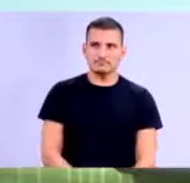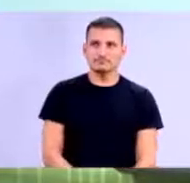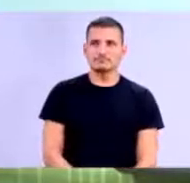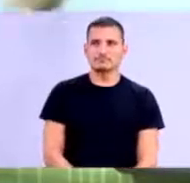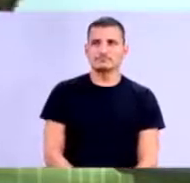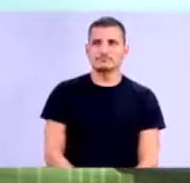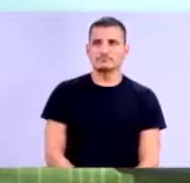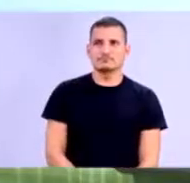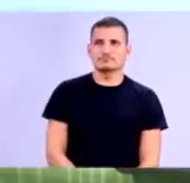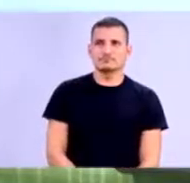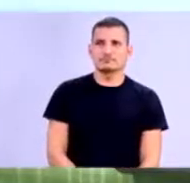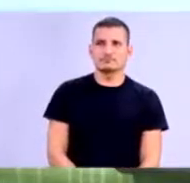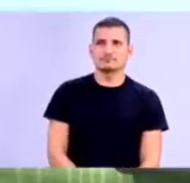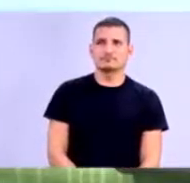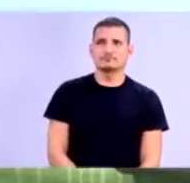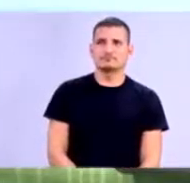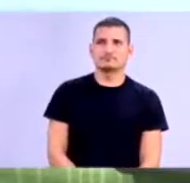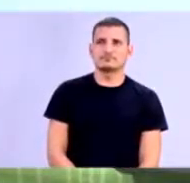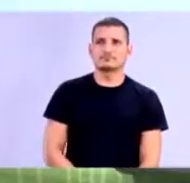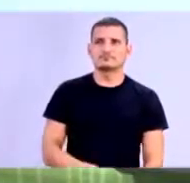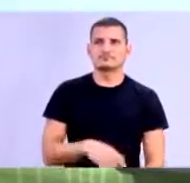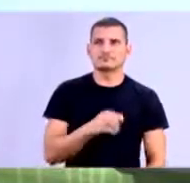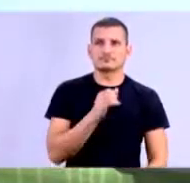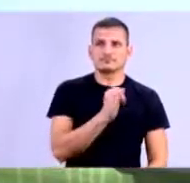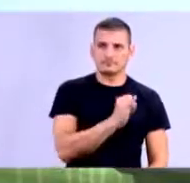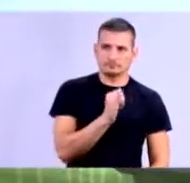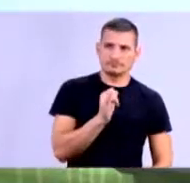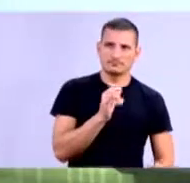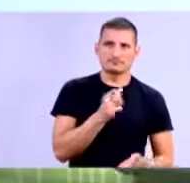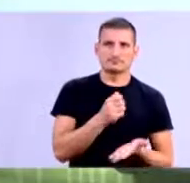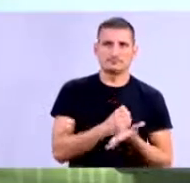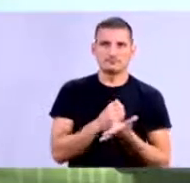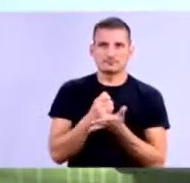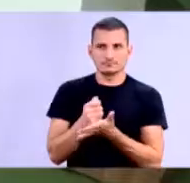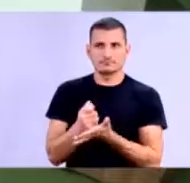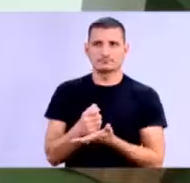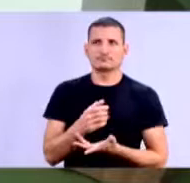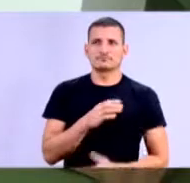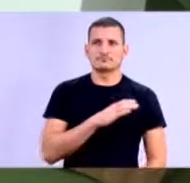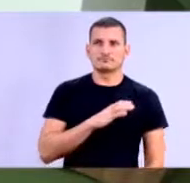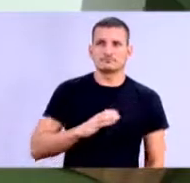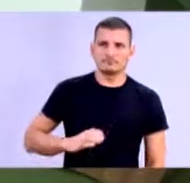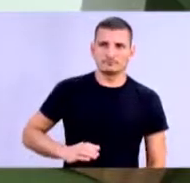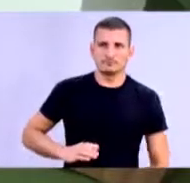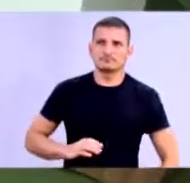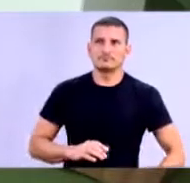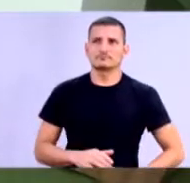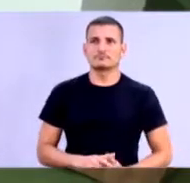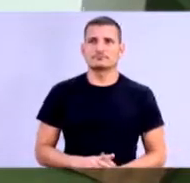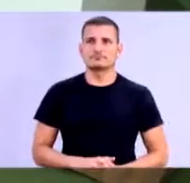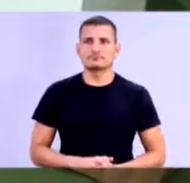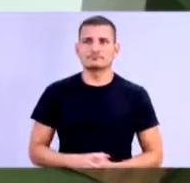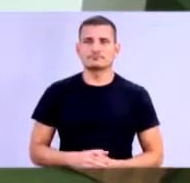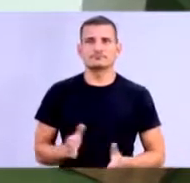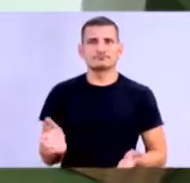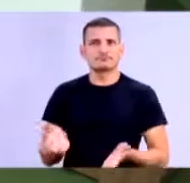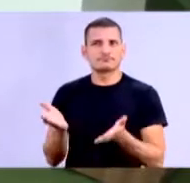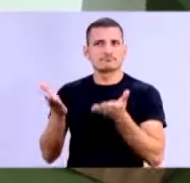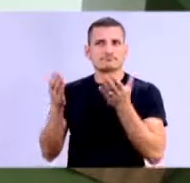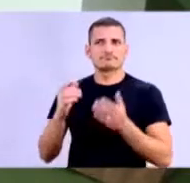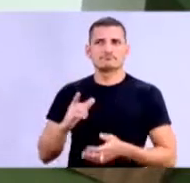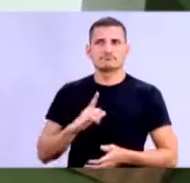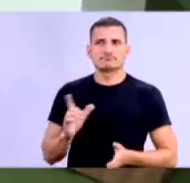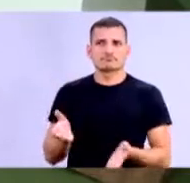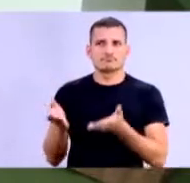quê? Do auxílio ali do tutor, né? Do tutor, né? Do coordenador, que estão